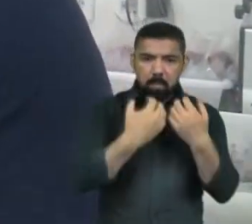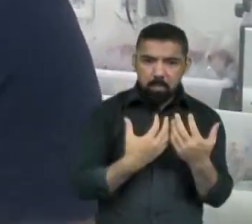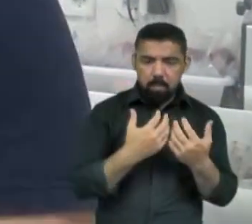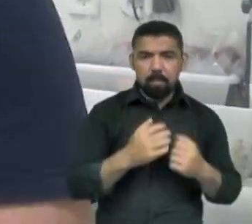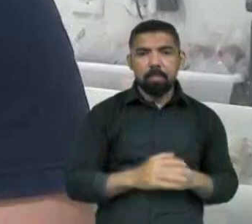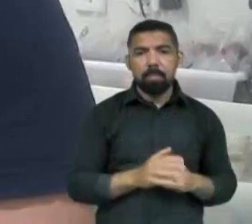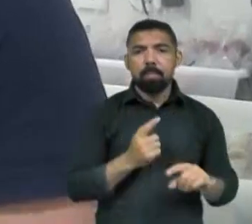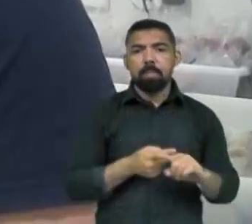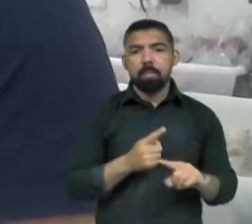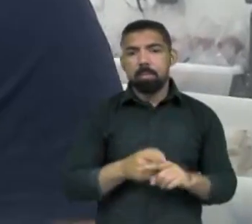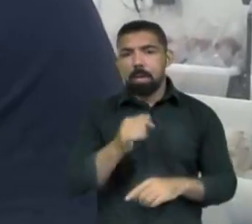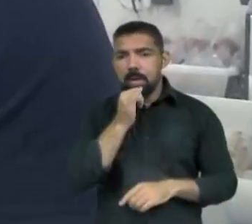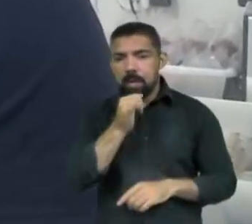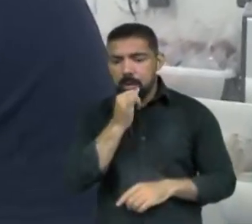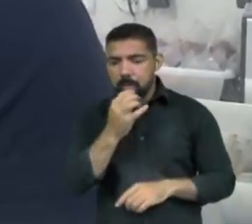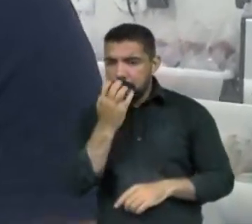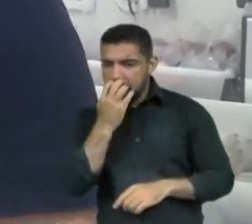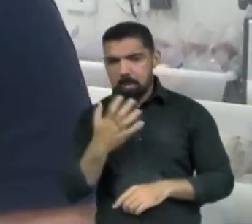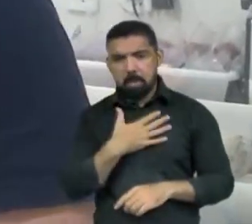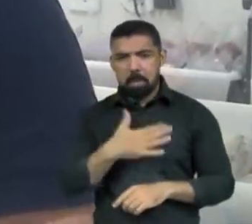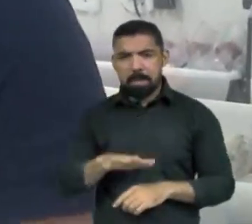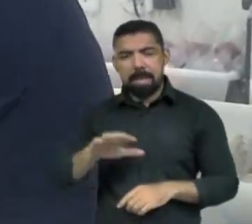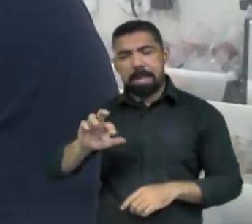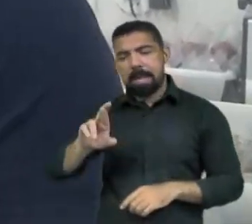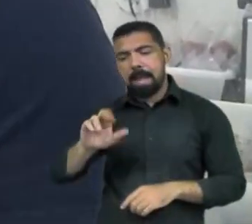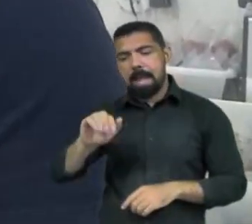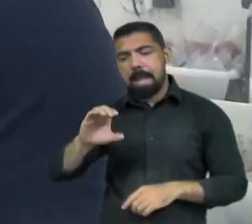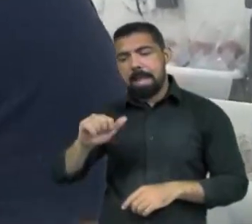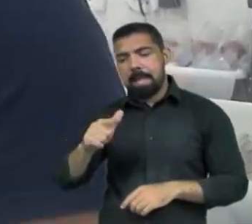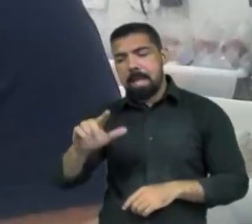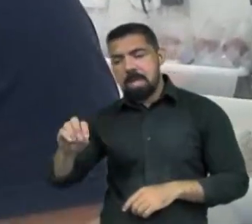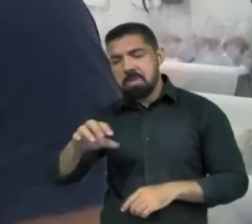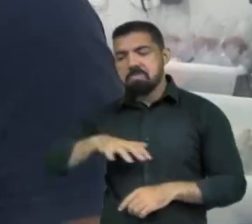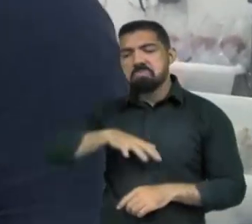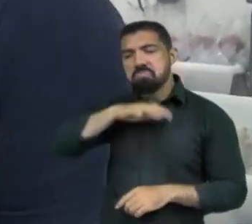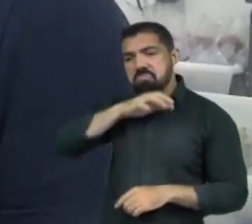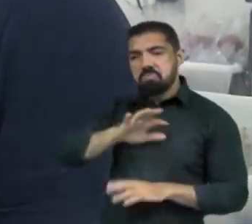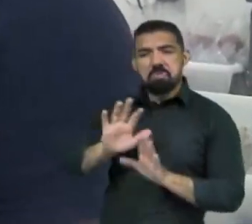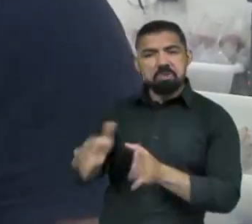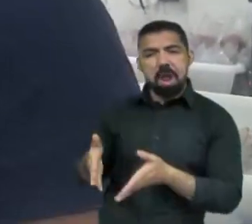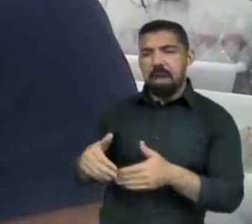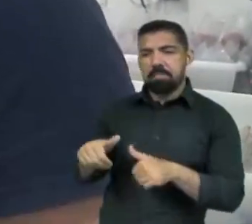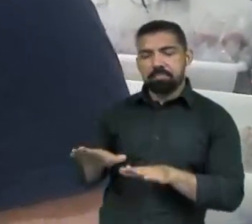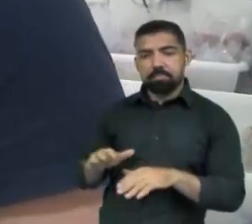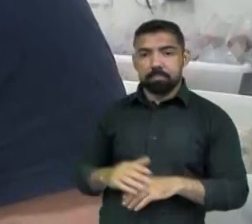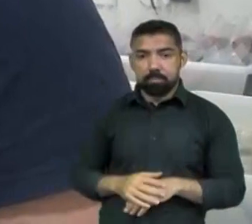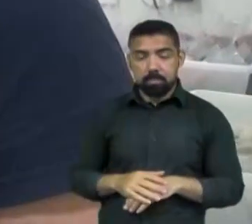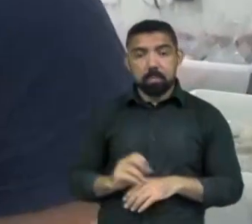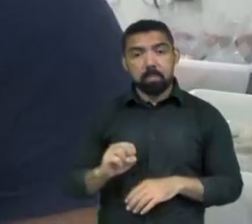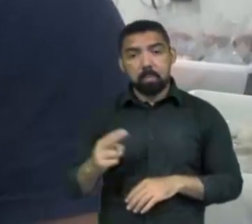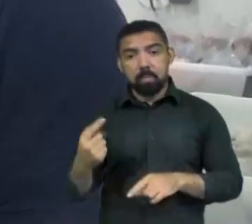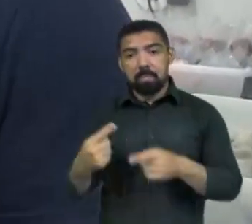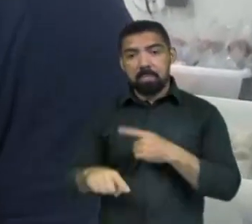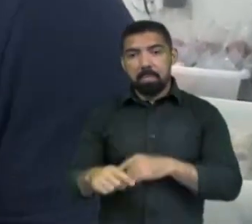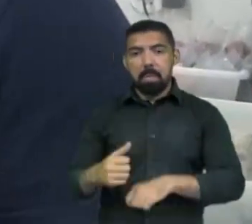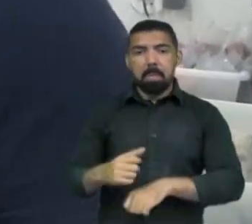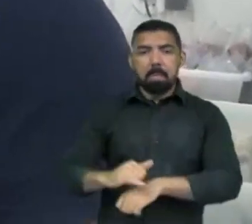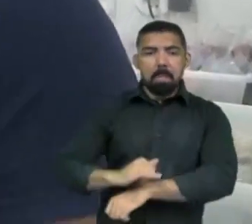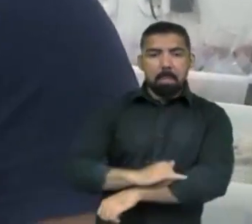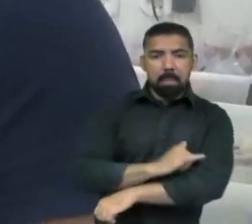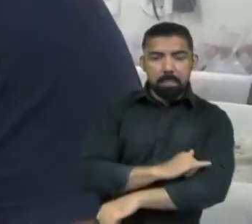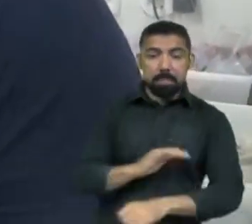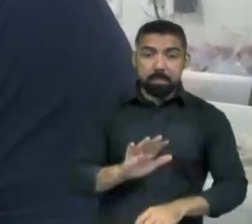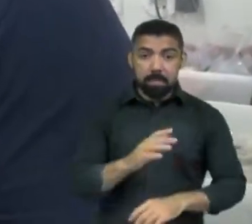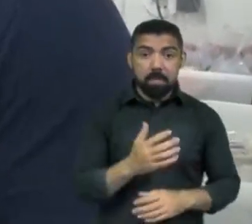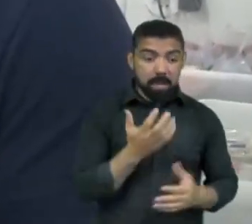o cachorro não gosta mais da ração, porque ele enjoa, ou porque realmente não faz bem, o cachorro ficou com sobrepeso. E a alimentação